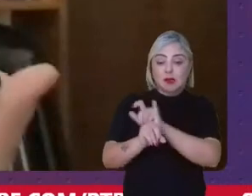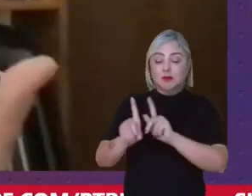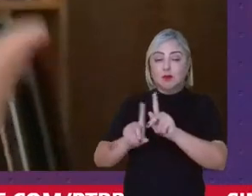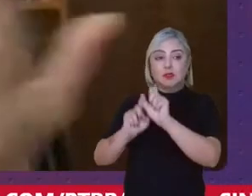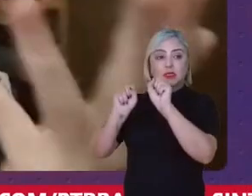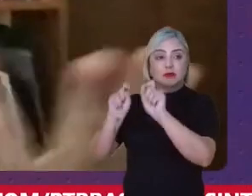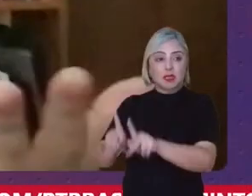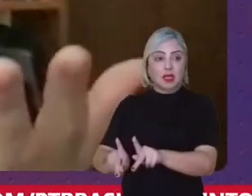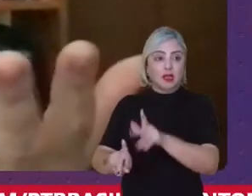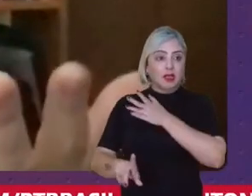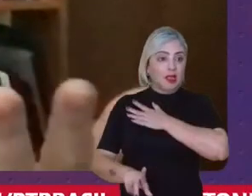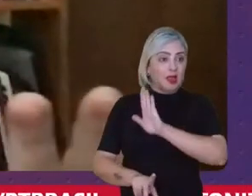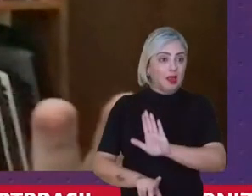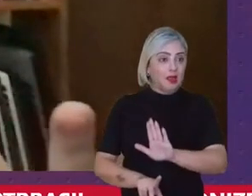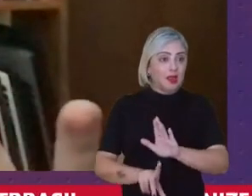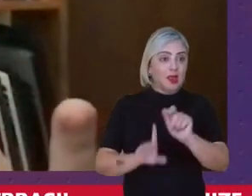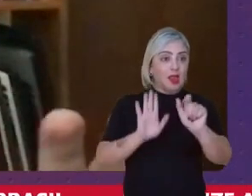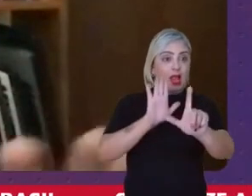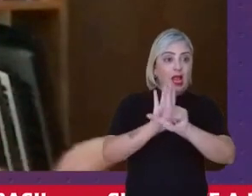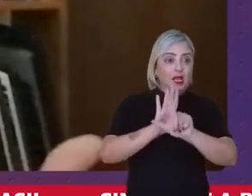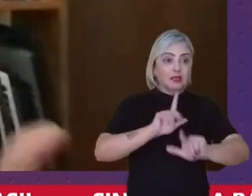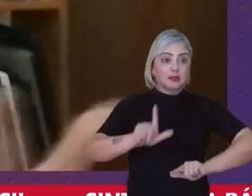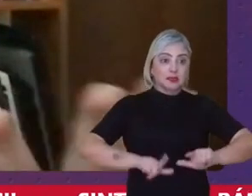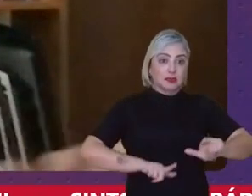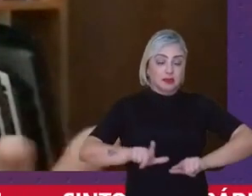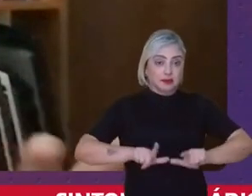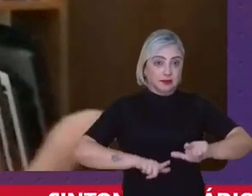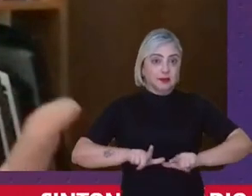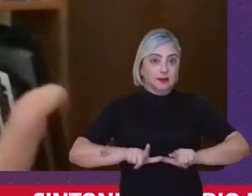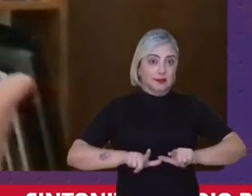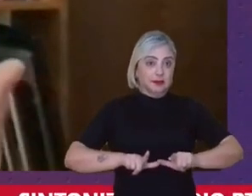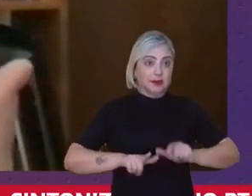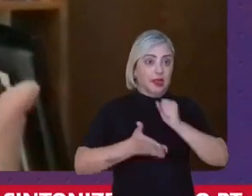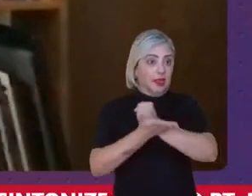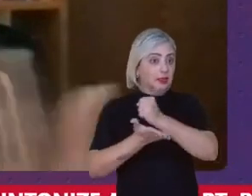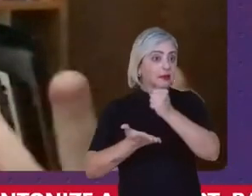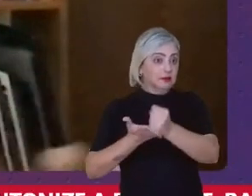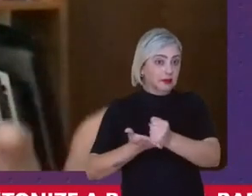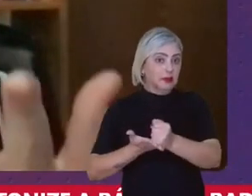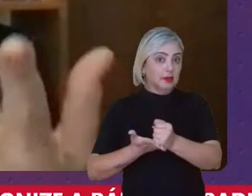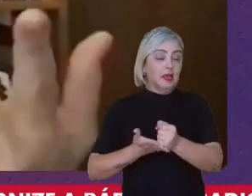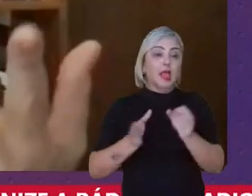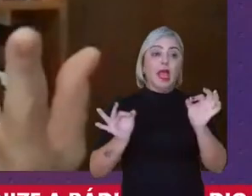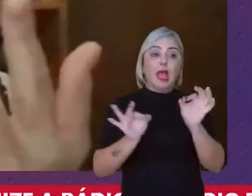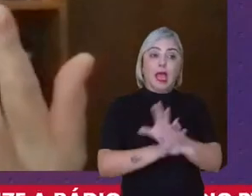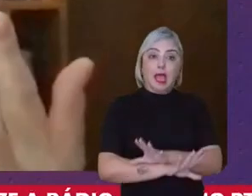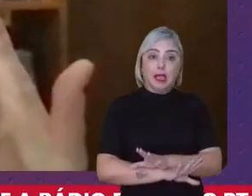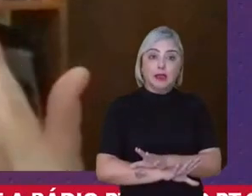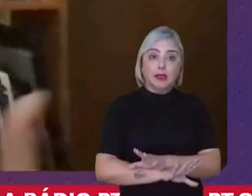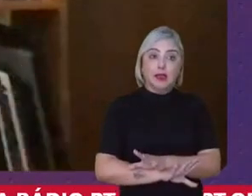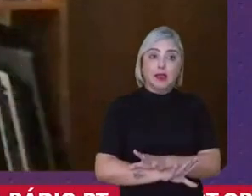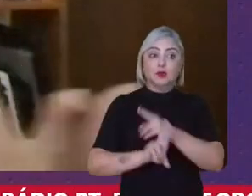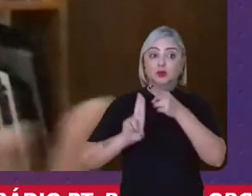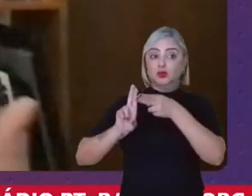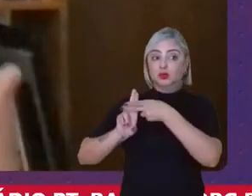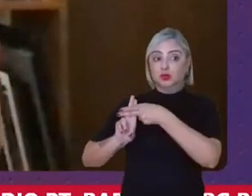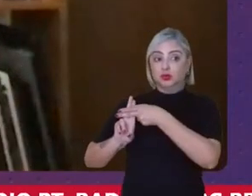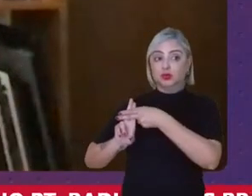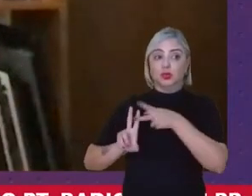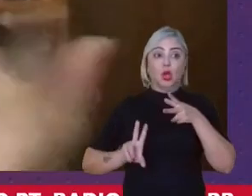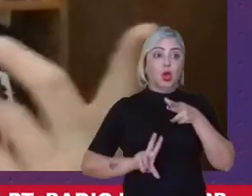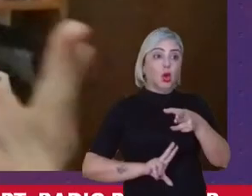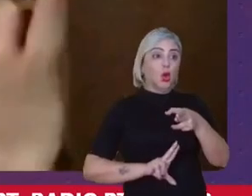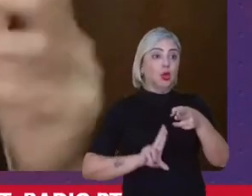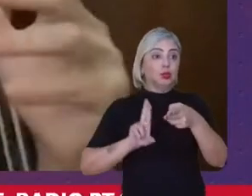como eles querem, acaba com a legislação trabalhista, que é a carteira de trabalho, acaba com o Sistema Único de Saúde, corta